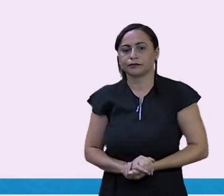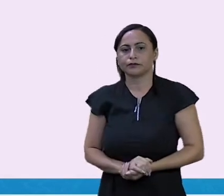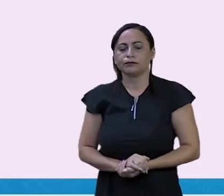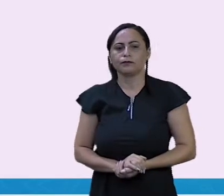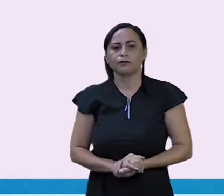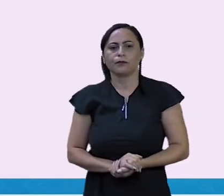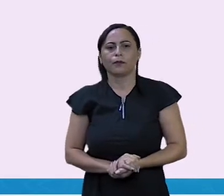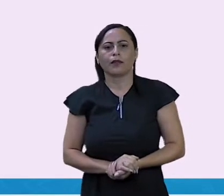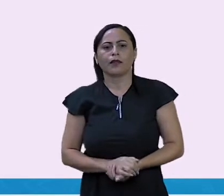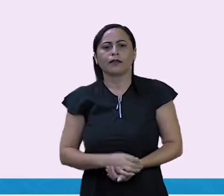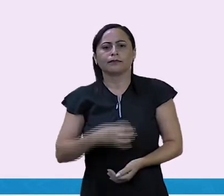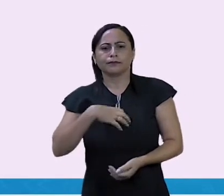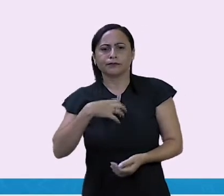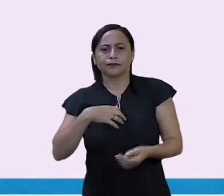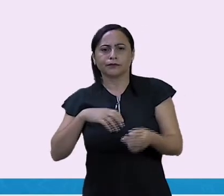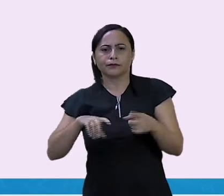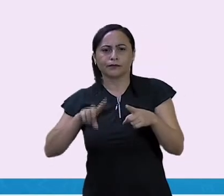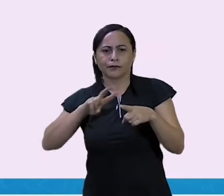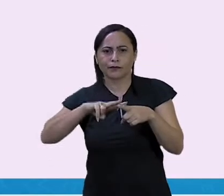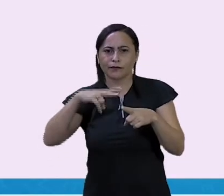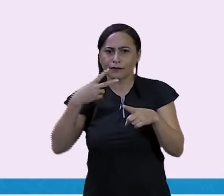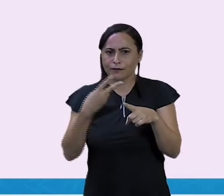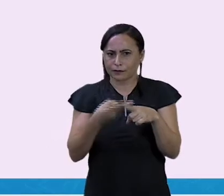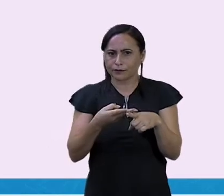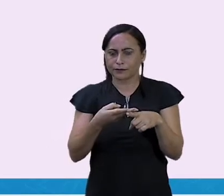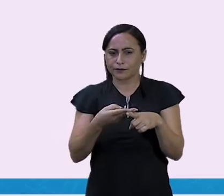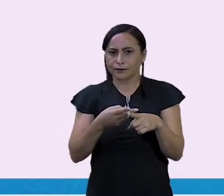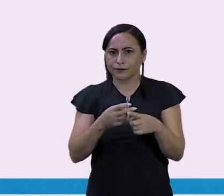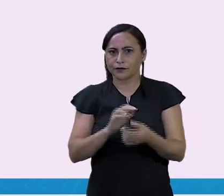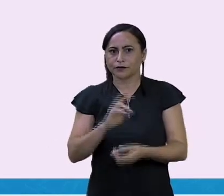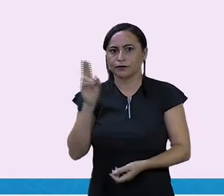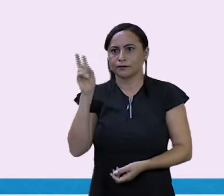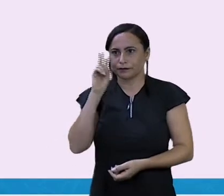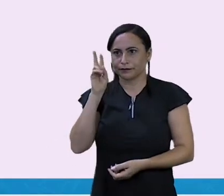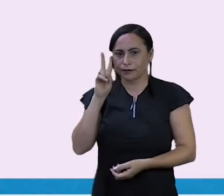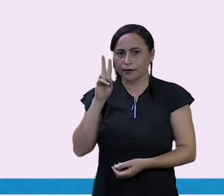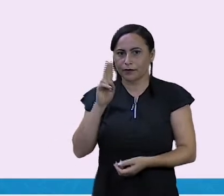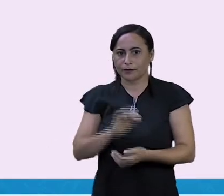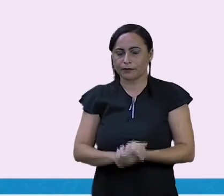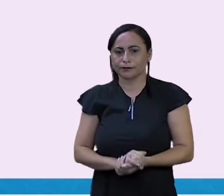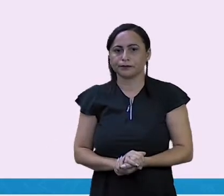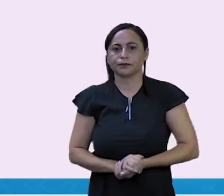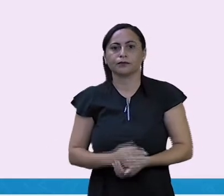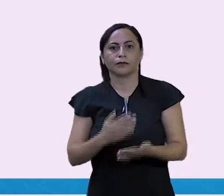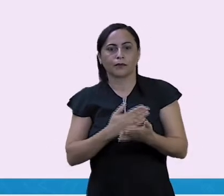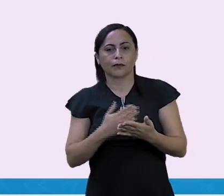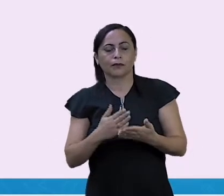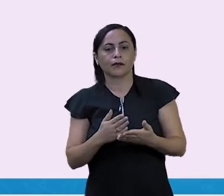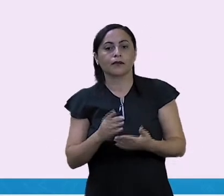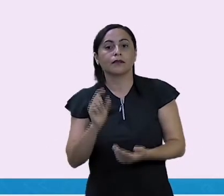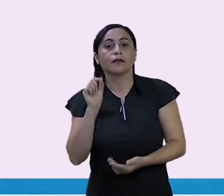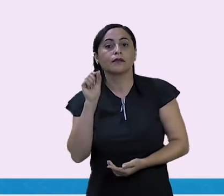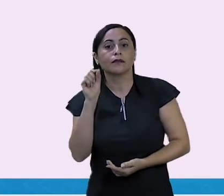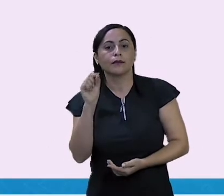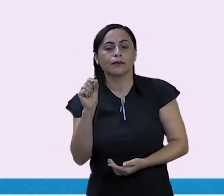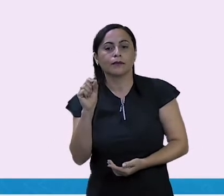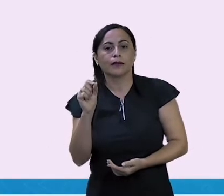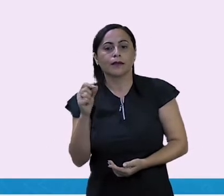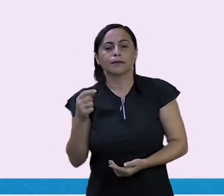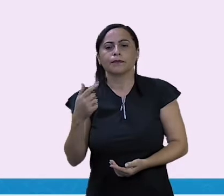A semântica, lembra que eu falei de semântica lá no início? É a área da linguística